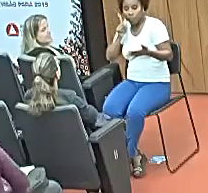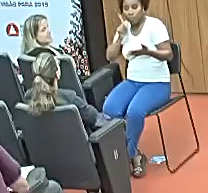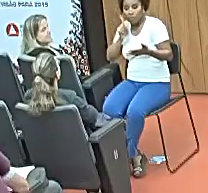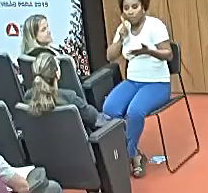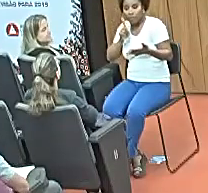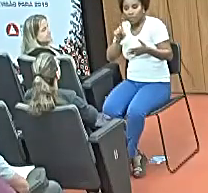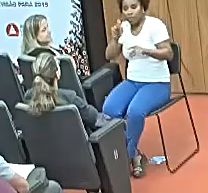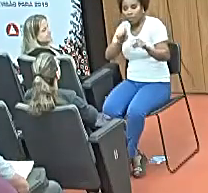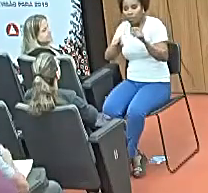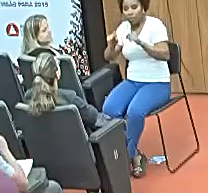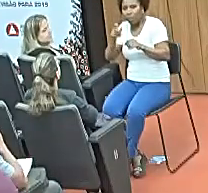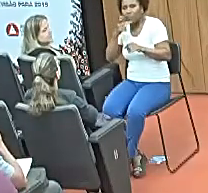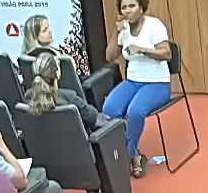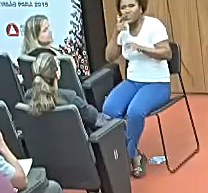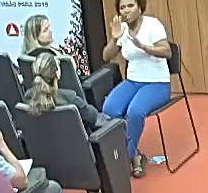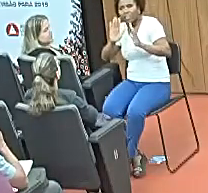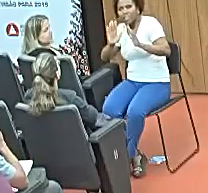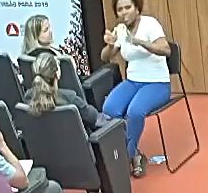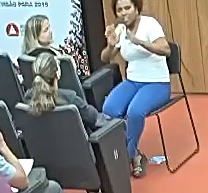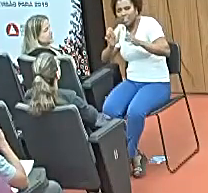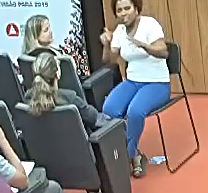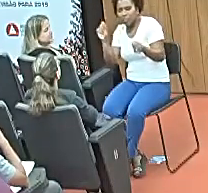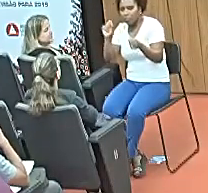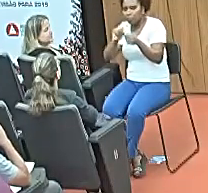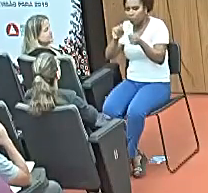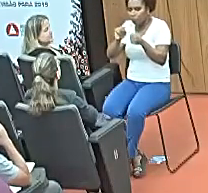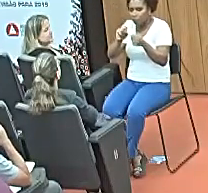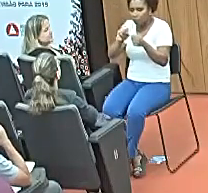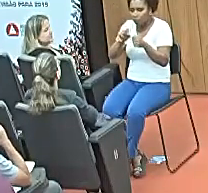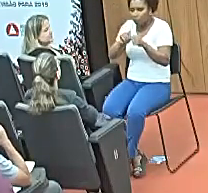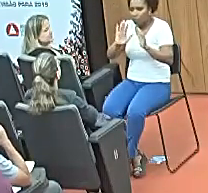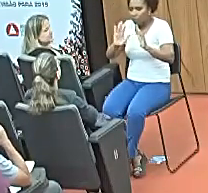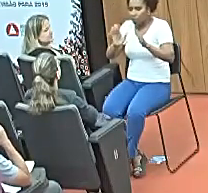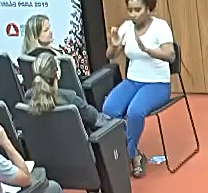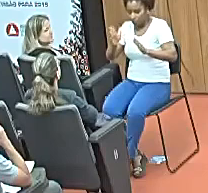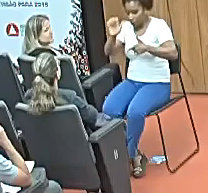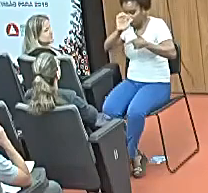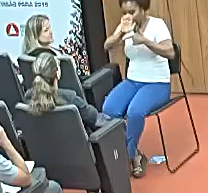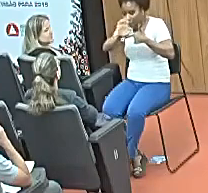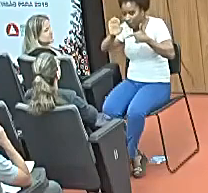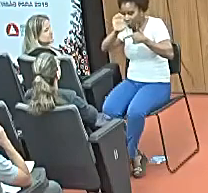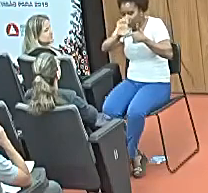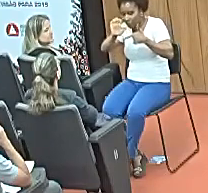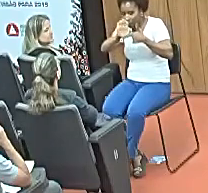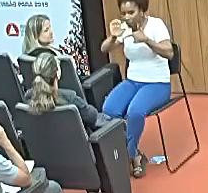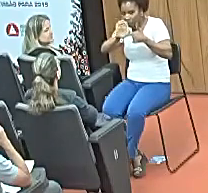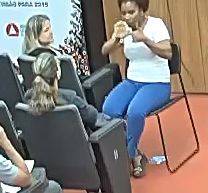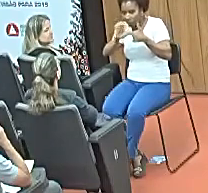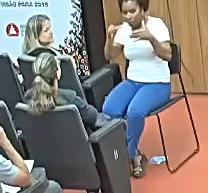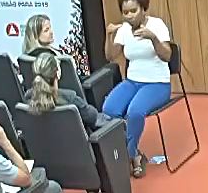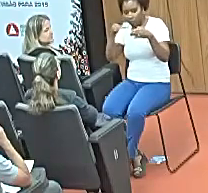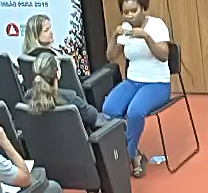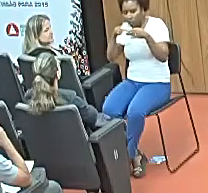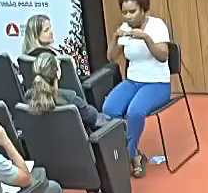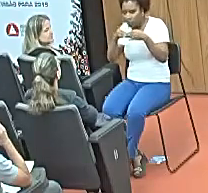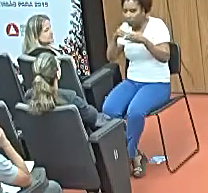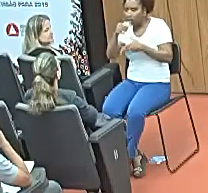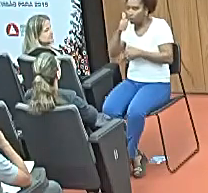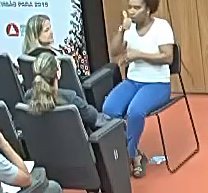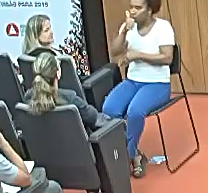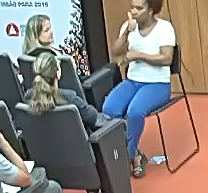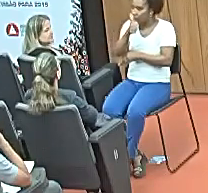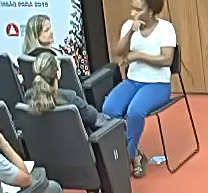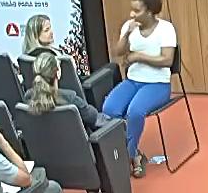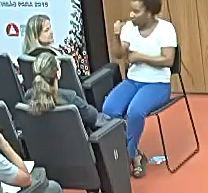foram instituídas 73 fóruns dessas categorias no sta o recurso alocado hoje nos seios para